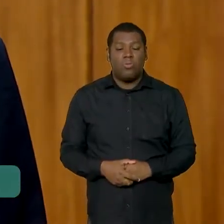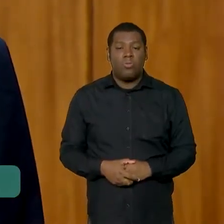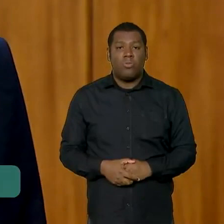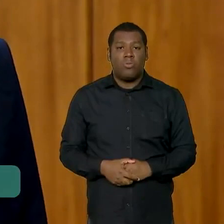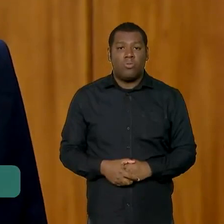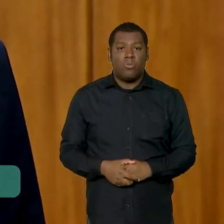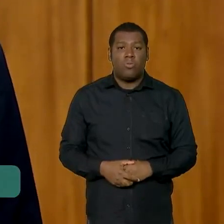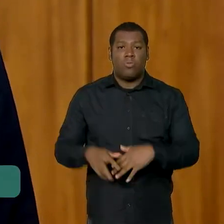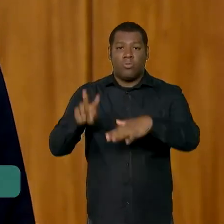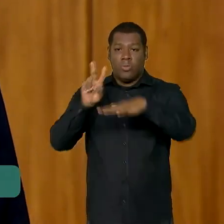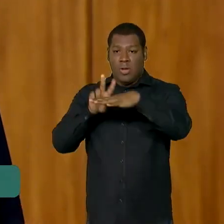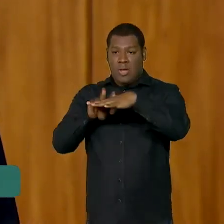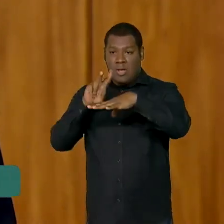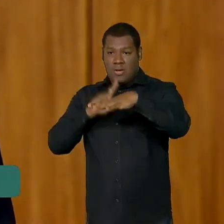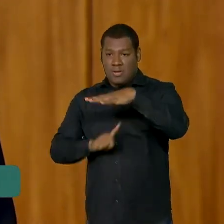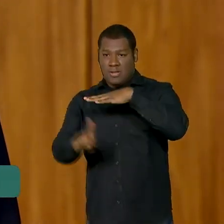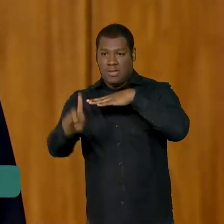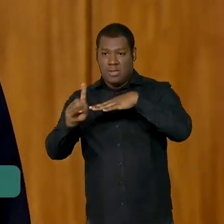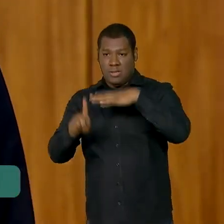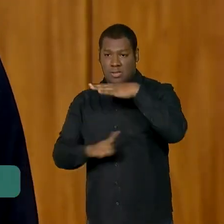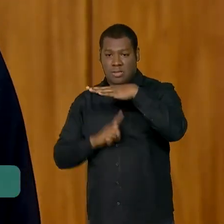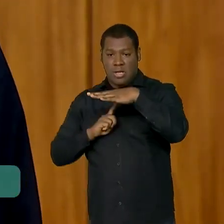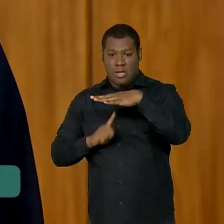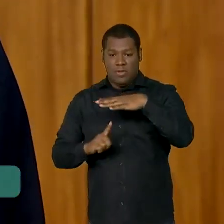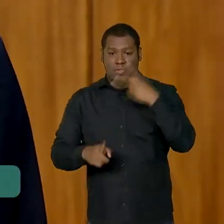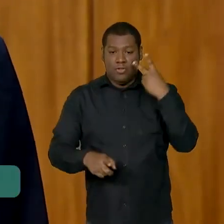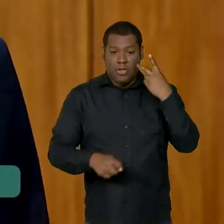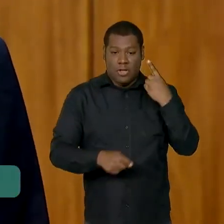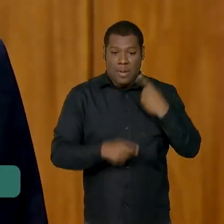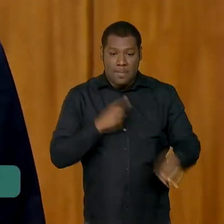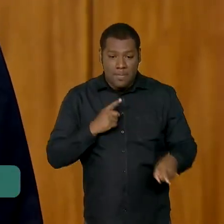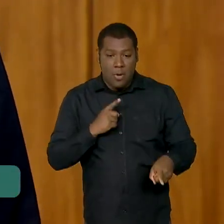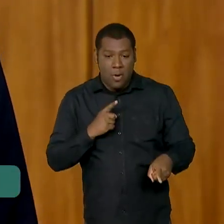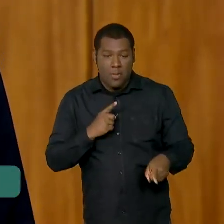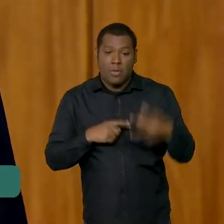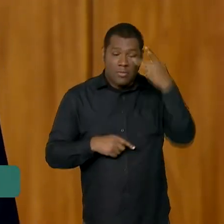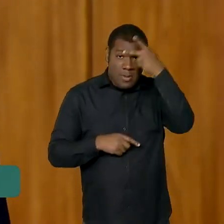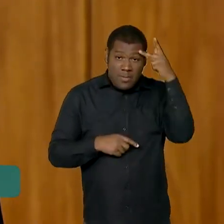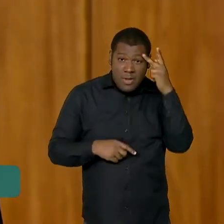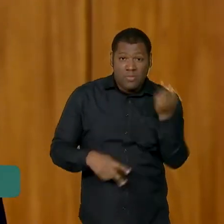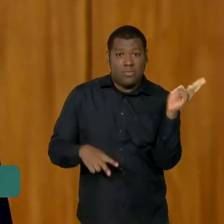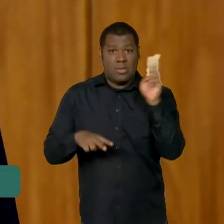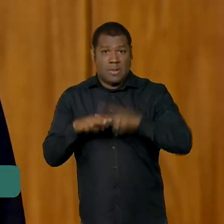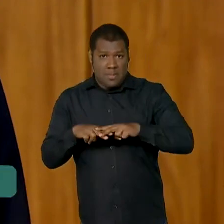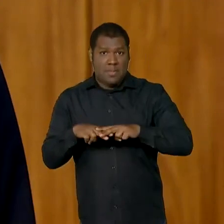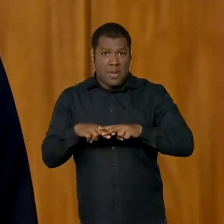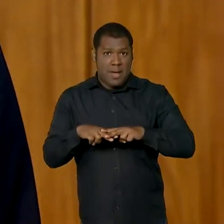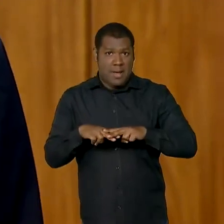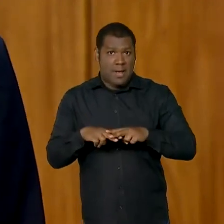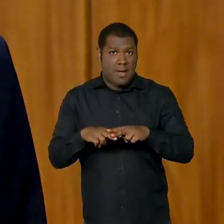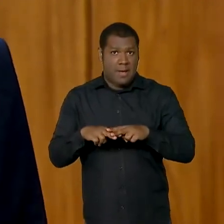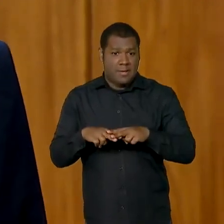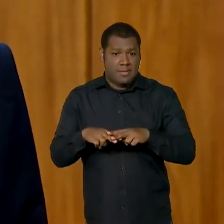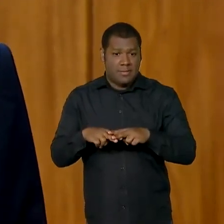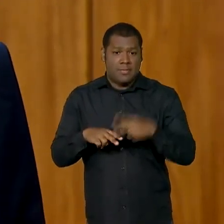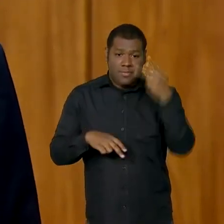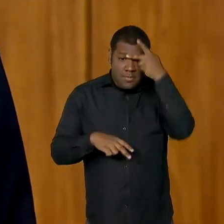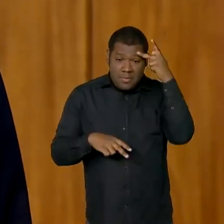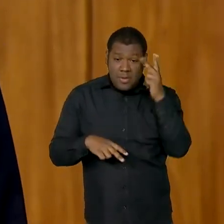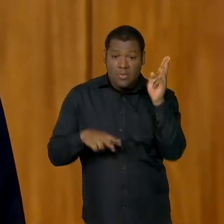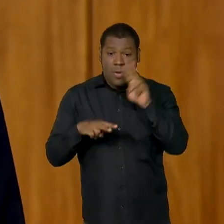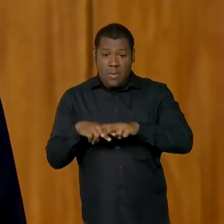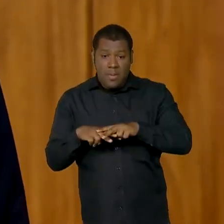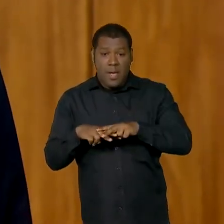proibição de visita às famílias dos presos que já se encontram no regime semiaberto